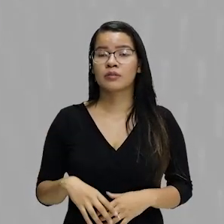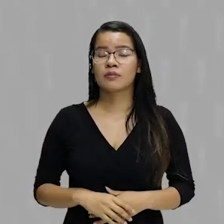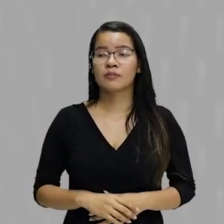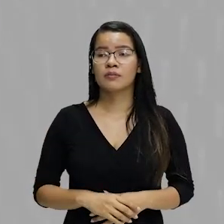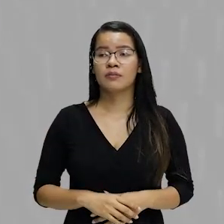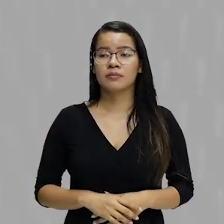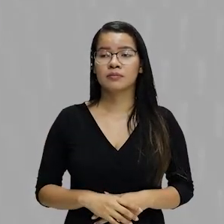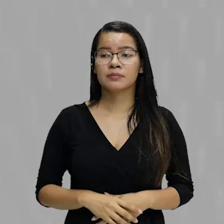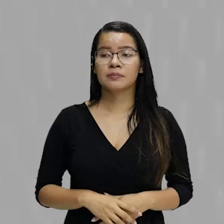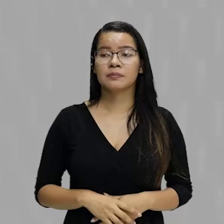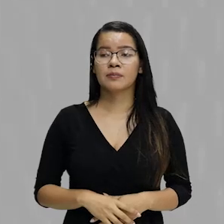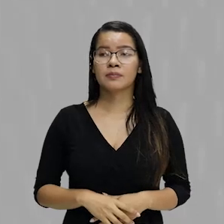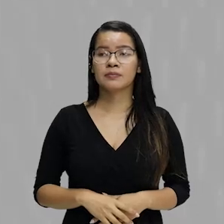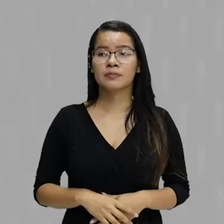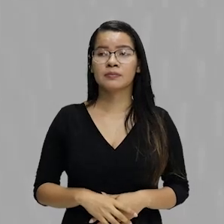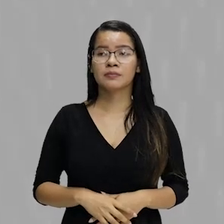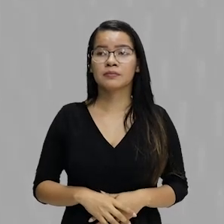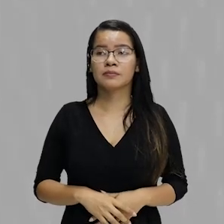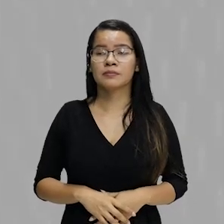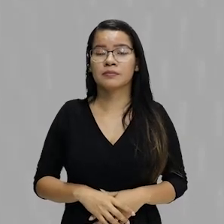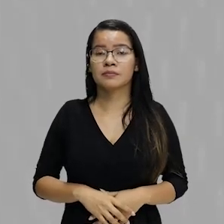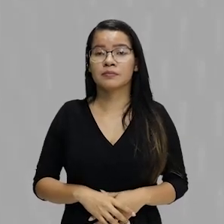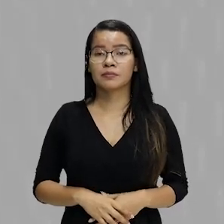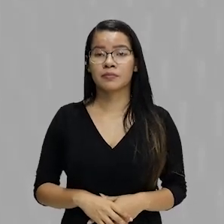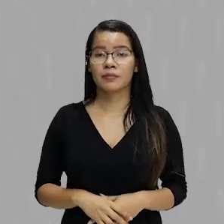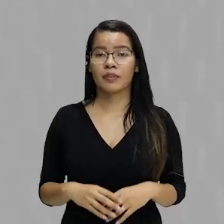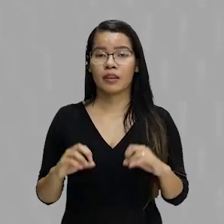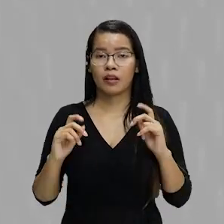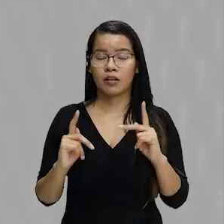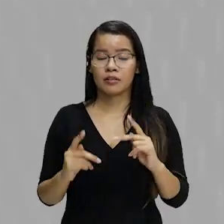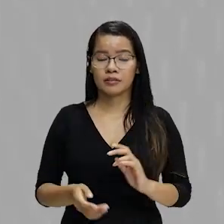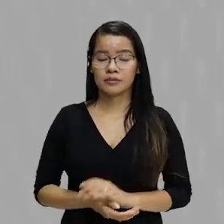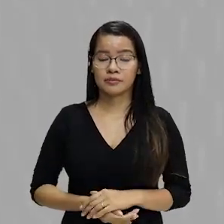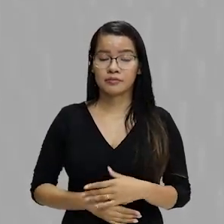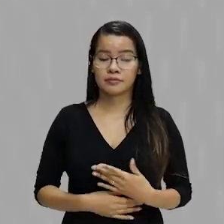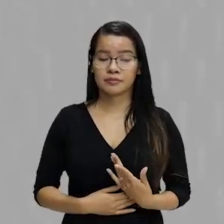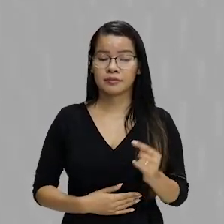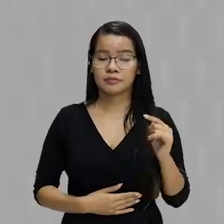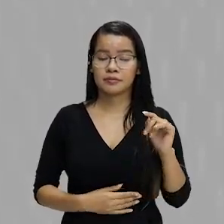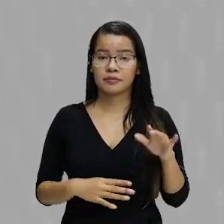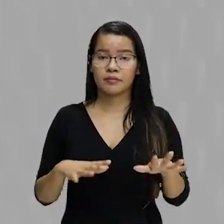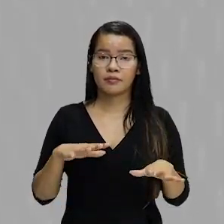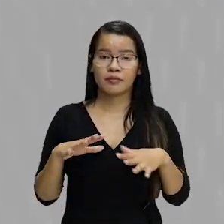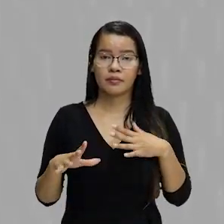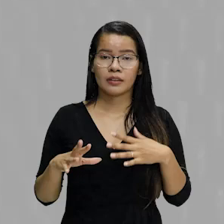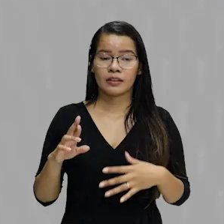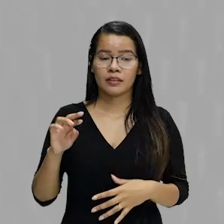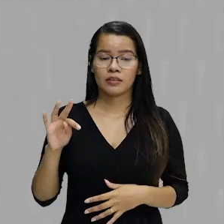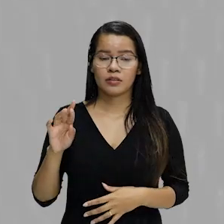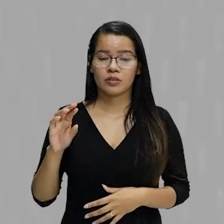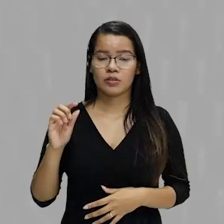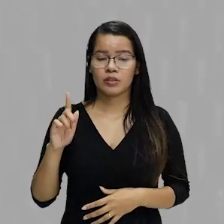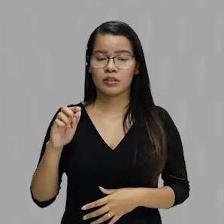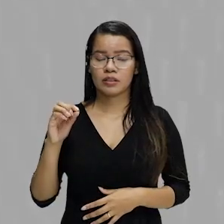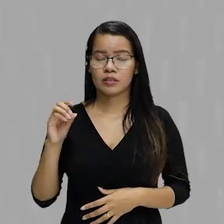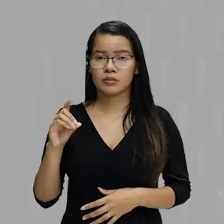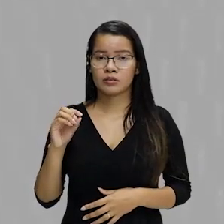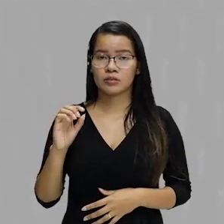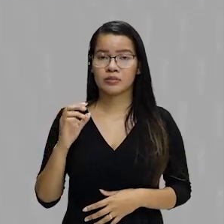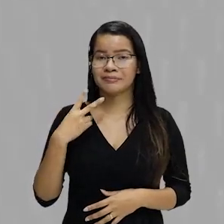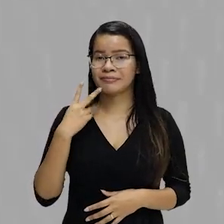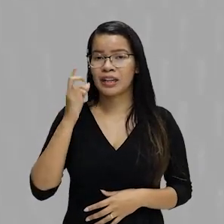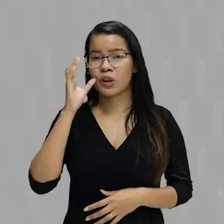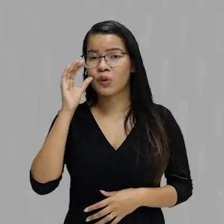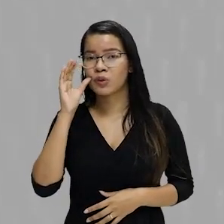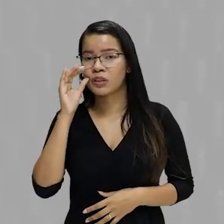geocentrismo é justamente esse movimento. Certo? Então esse movimento retrógrado, okay, ele gera